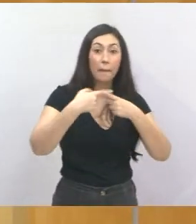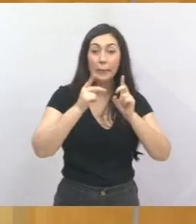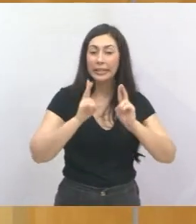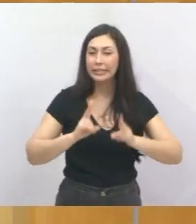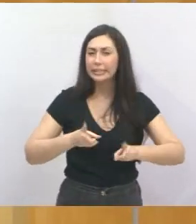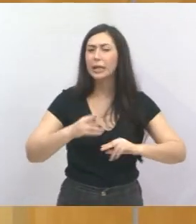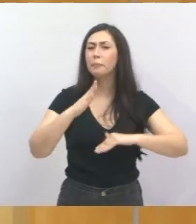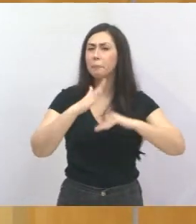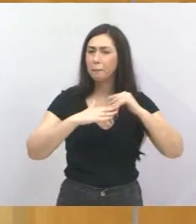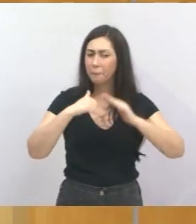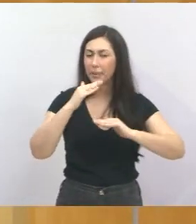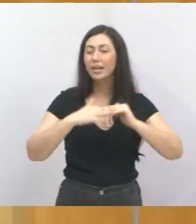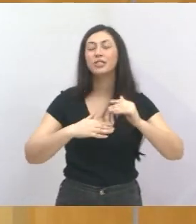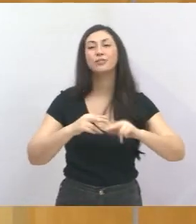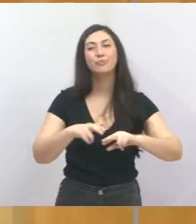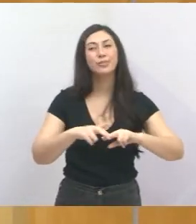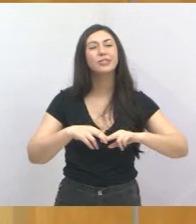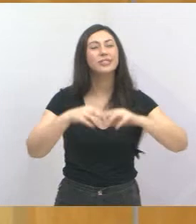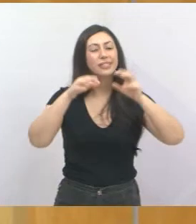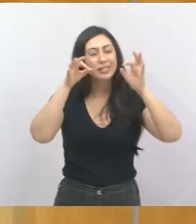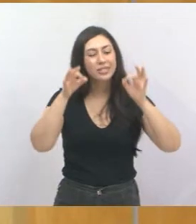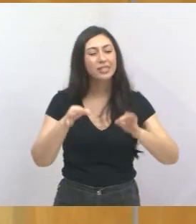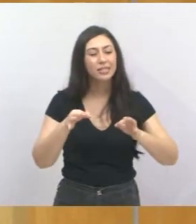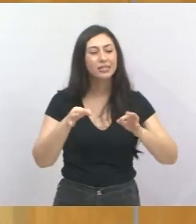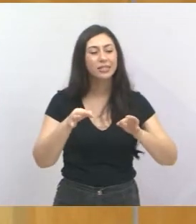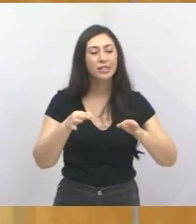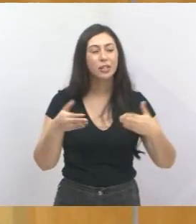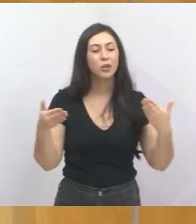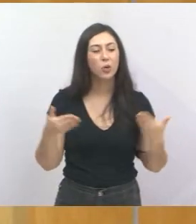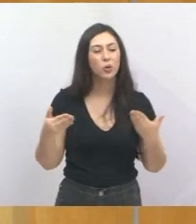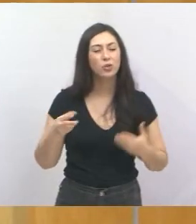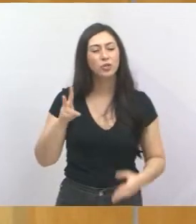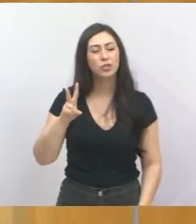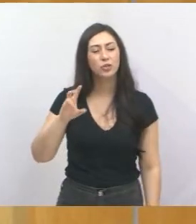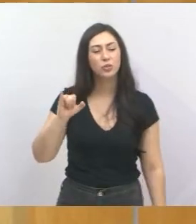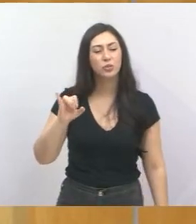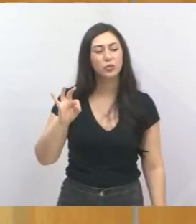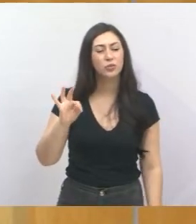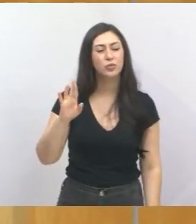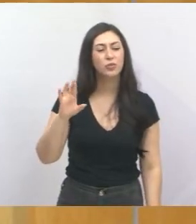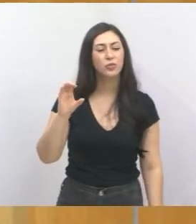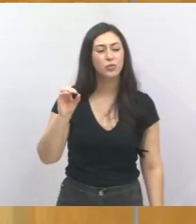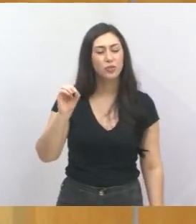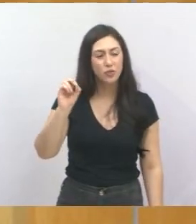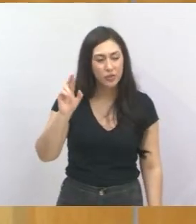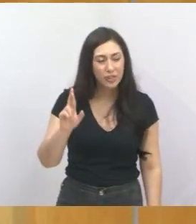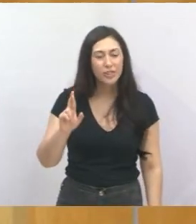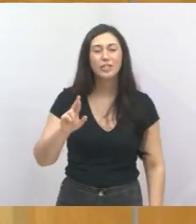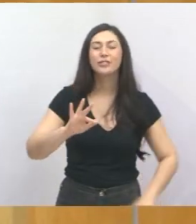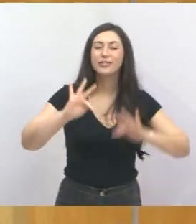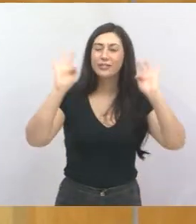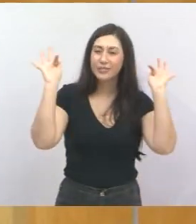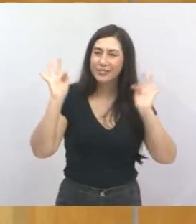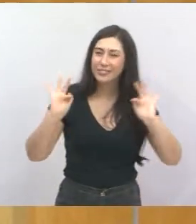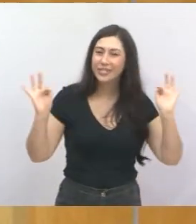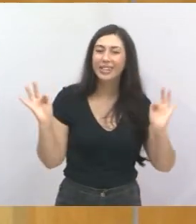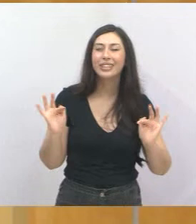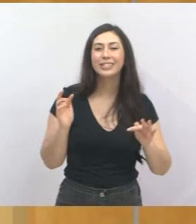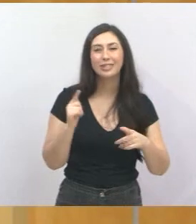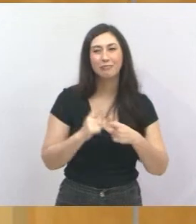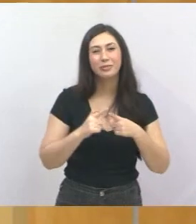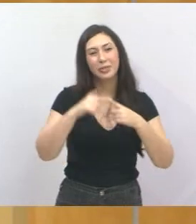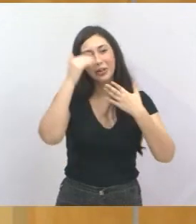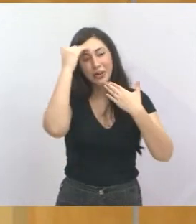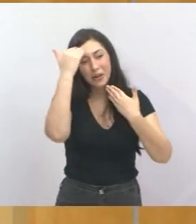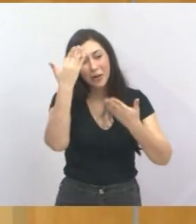ação. Então tenho certeza que da onde ele estiver, hoje ele está muito, muito feliz pela homenagem